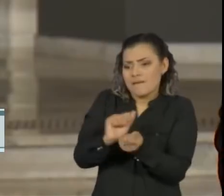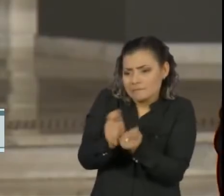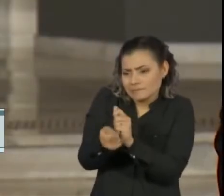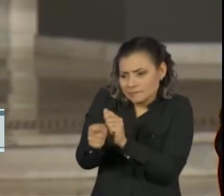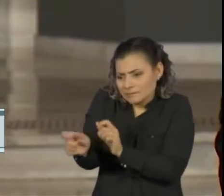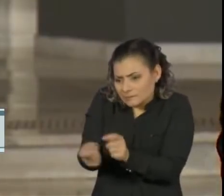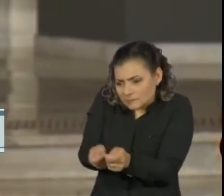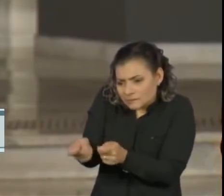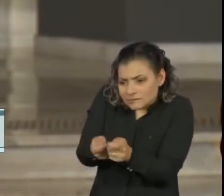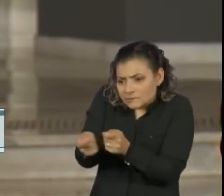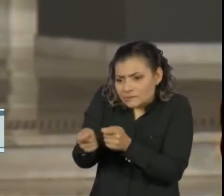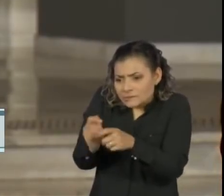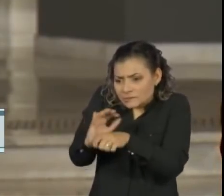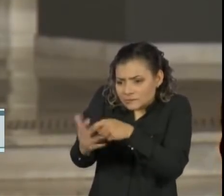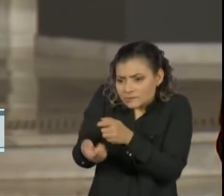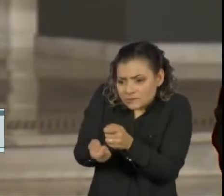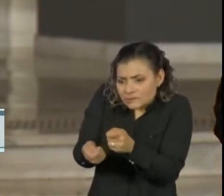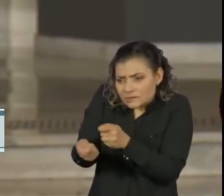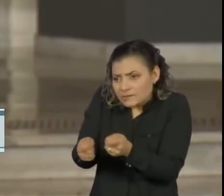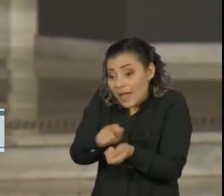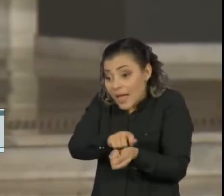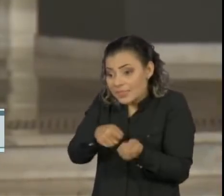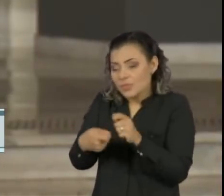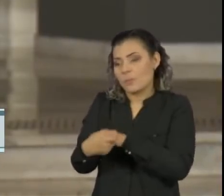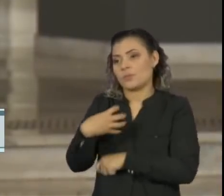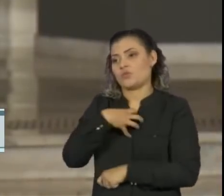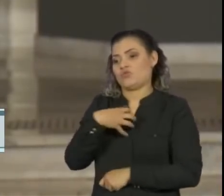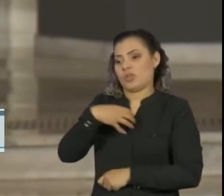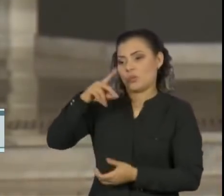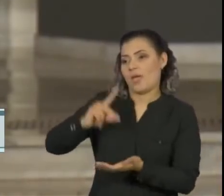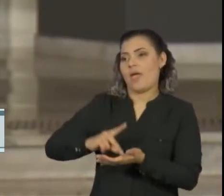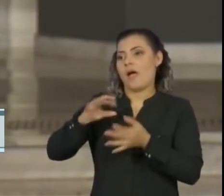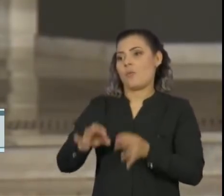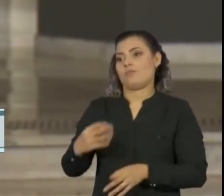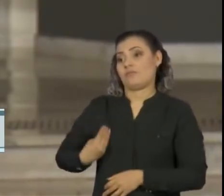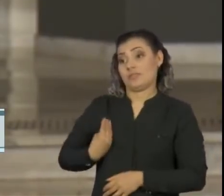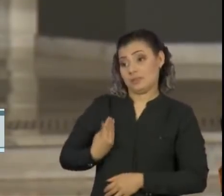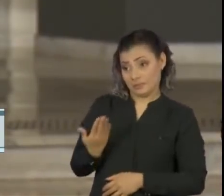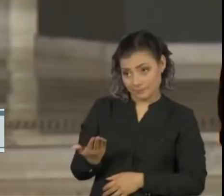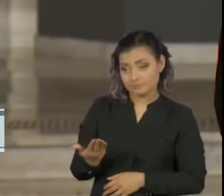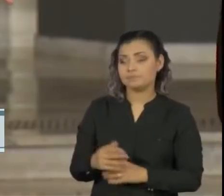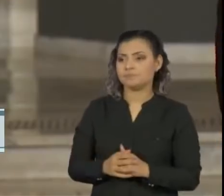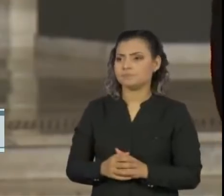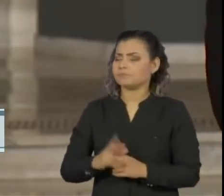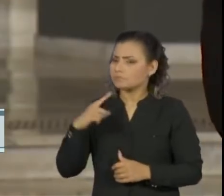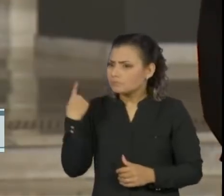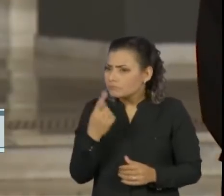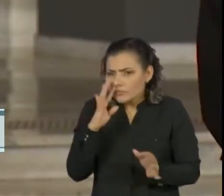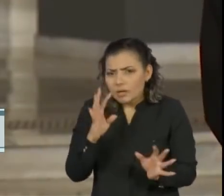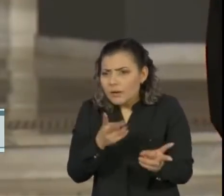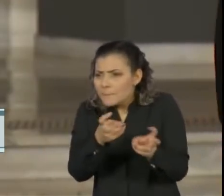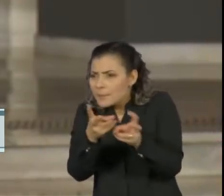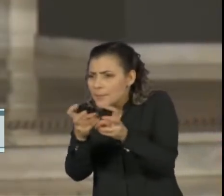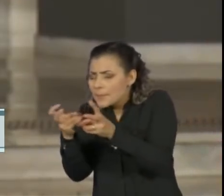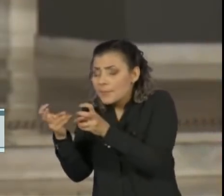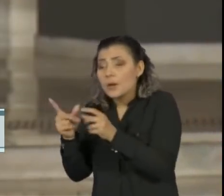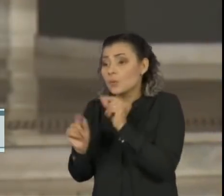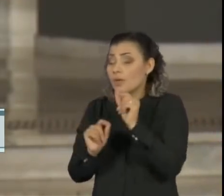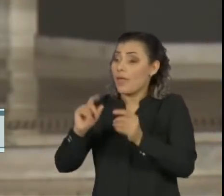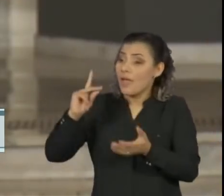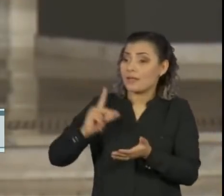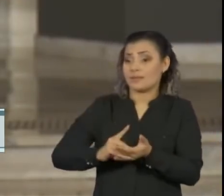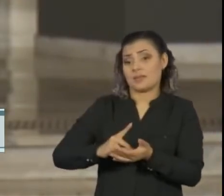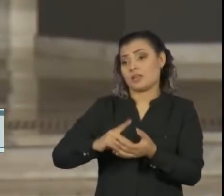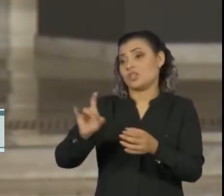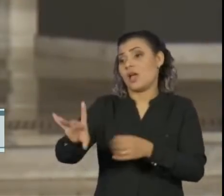ajustada, e ela vem sendo adaptada à realidade. Então, o que nós temos que ver é a